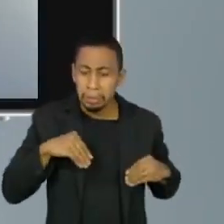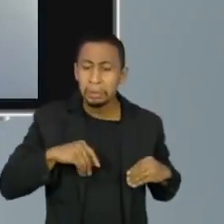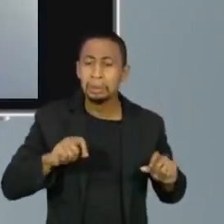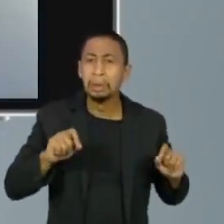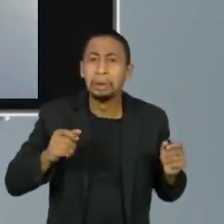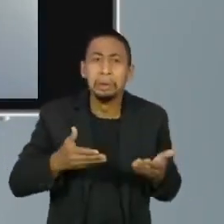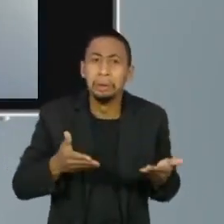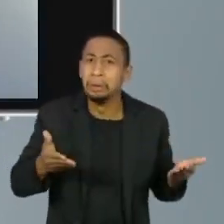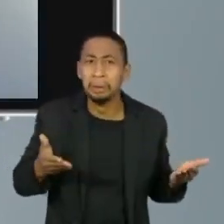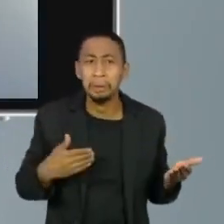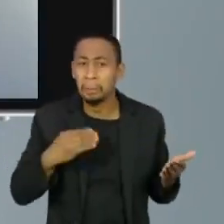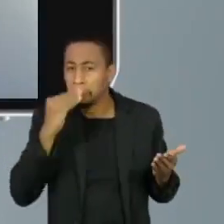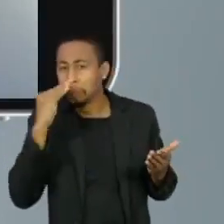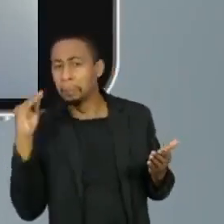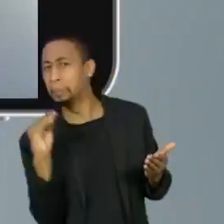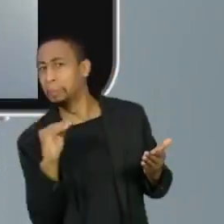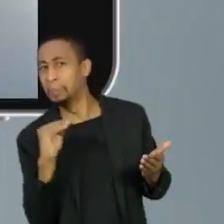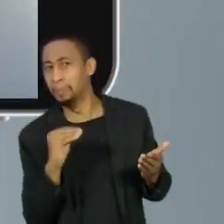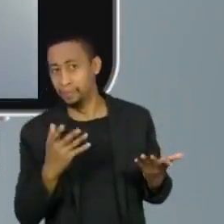ser ajudadas,